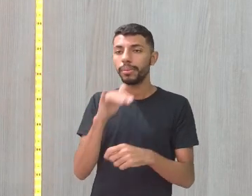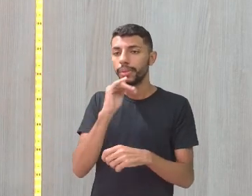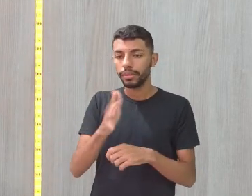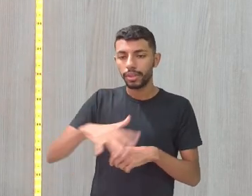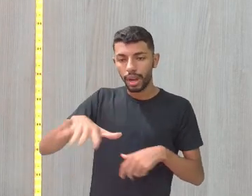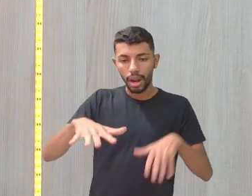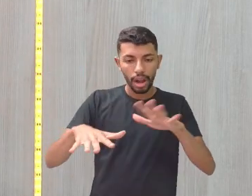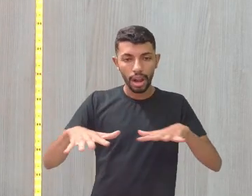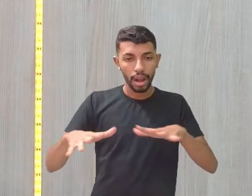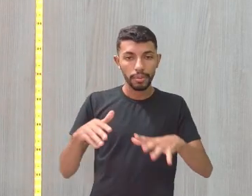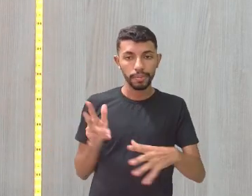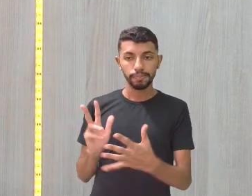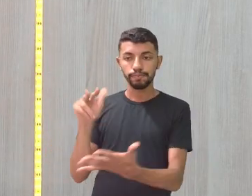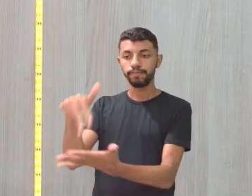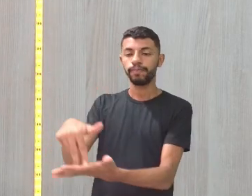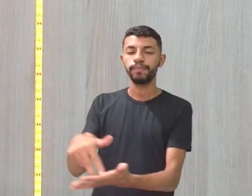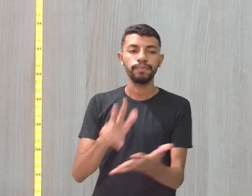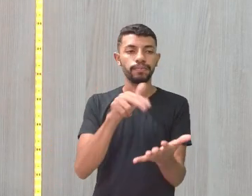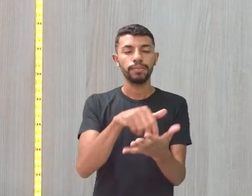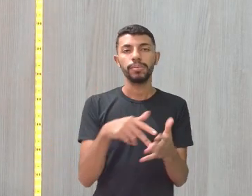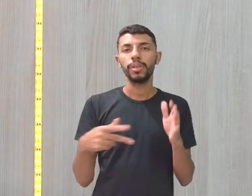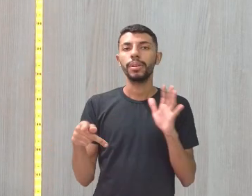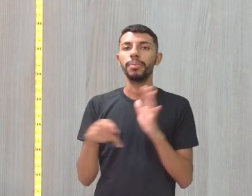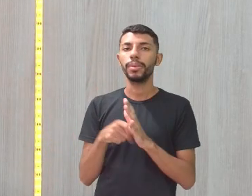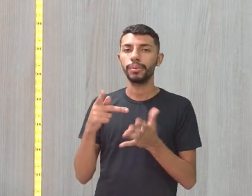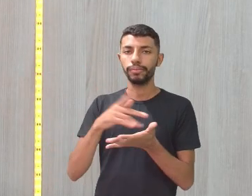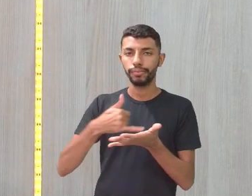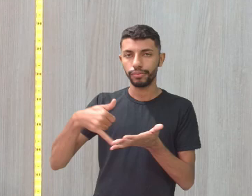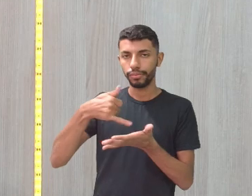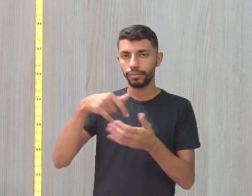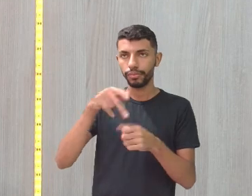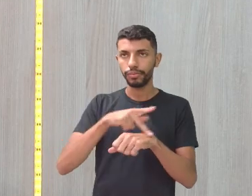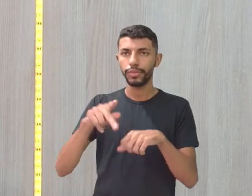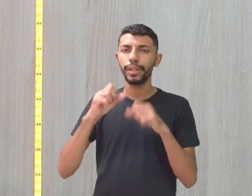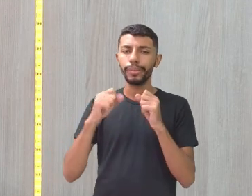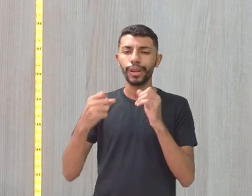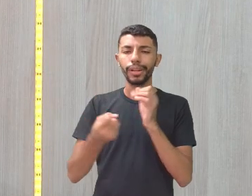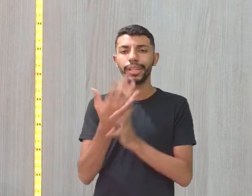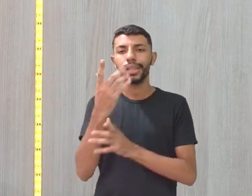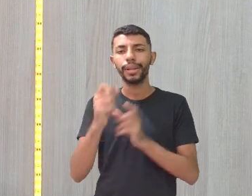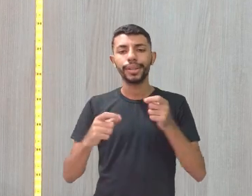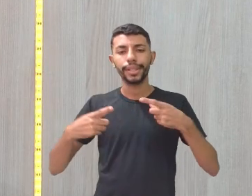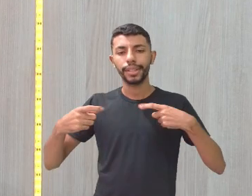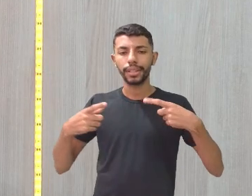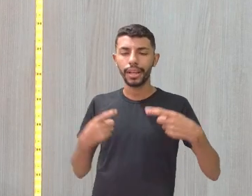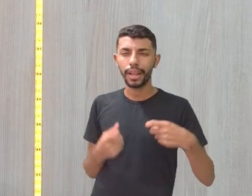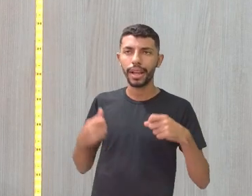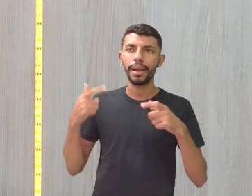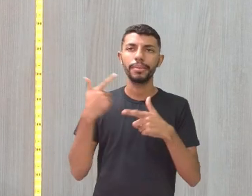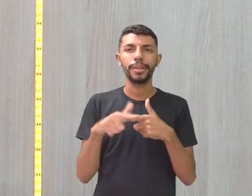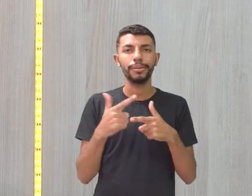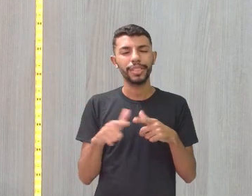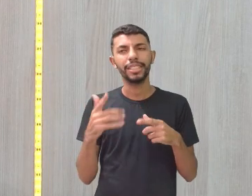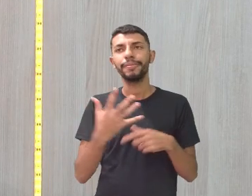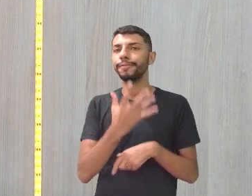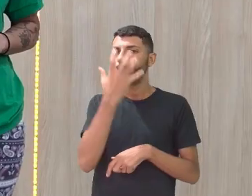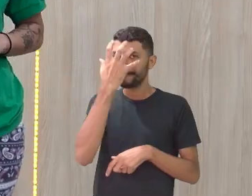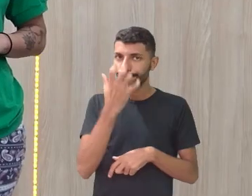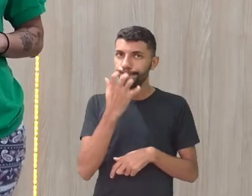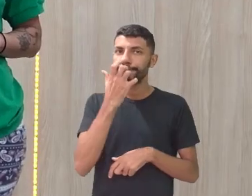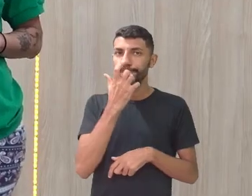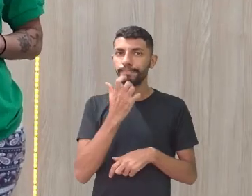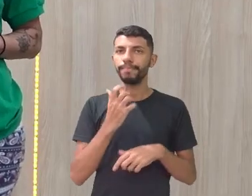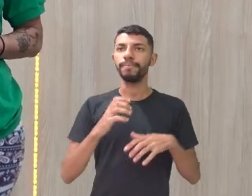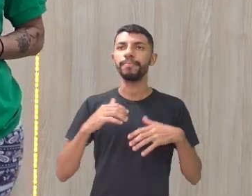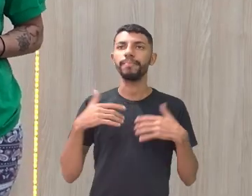aquela corrida pelo petróleo, professor, e aí gera guerras, conflitos, é uma coisa séria, viu? Pois é.